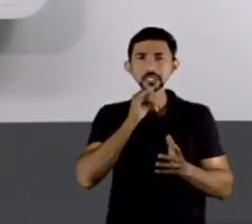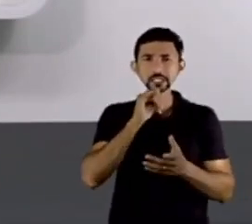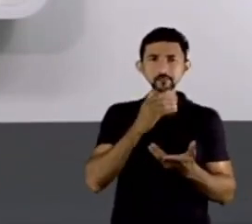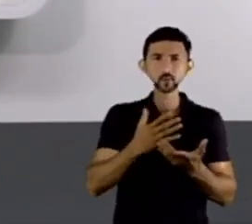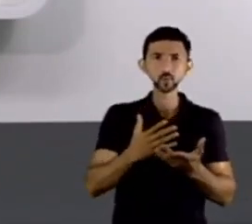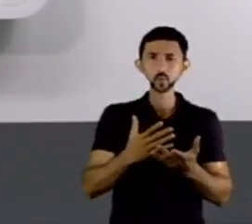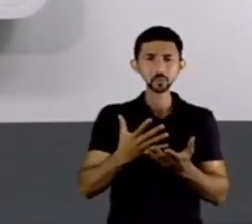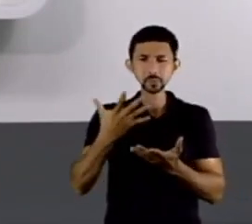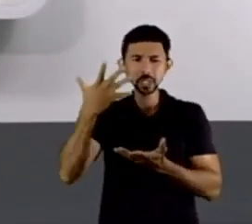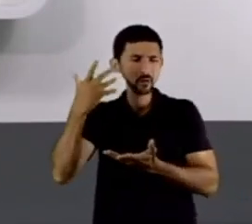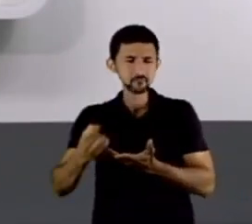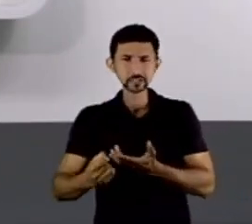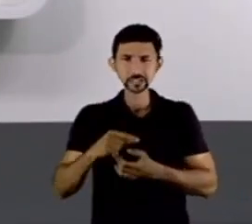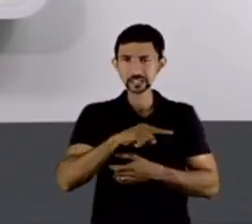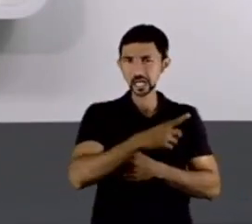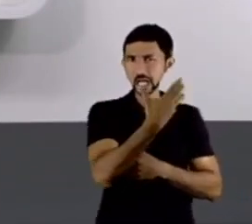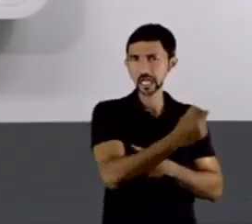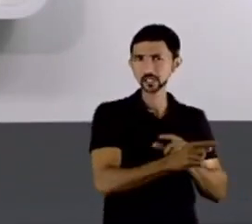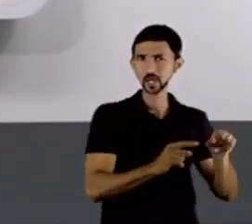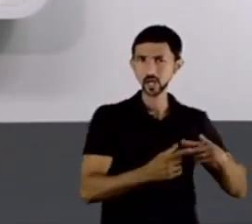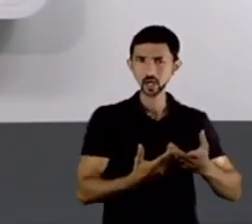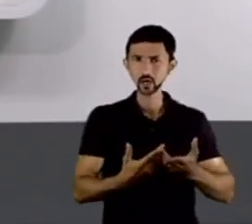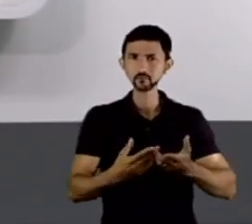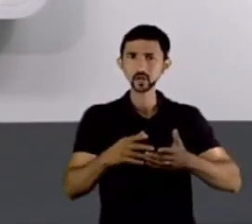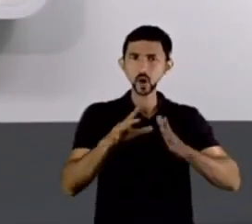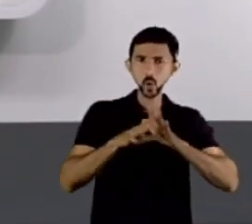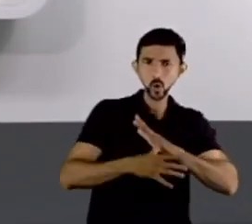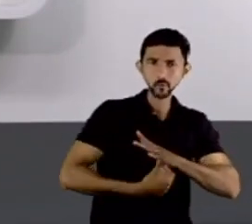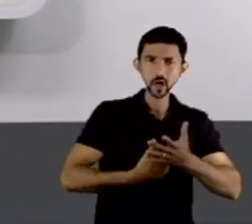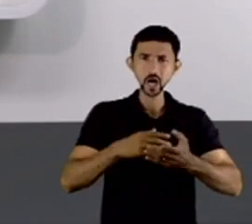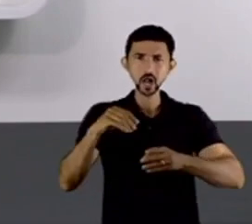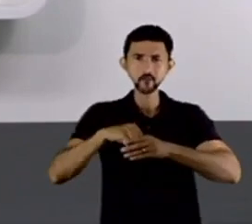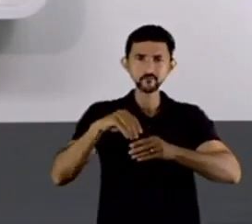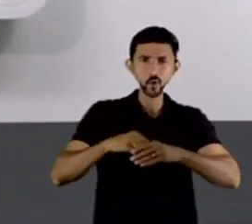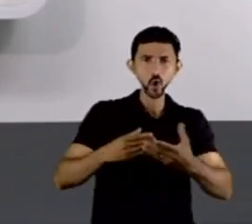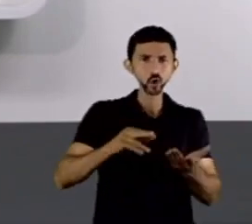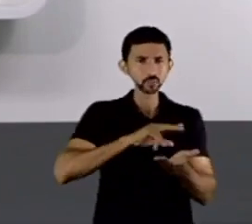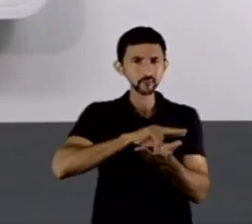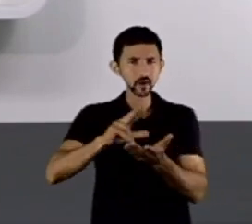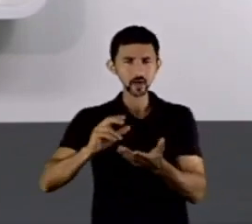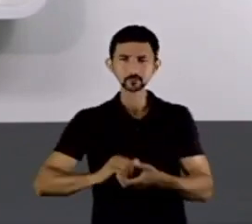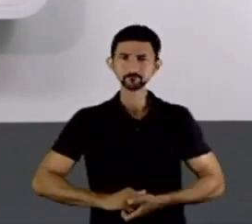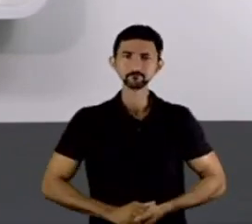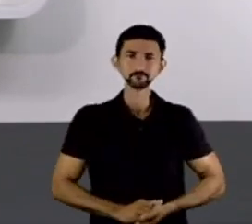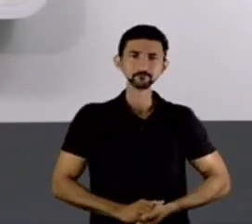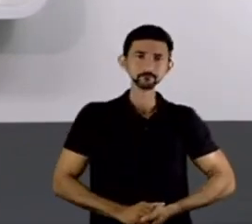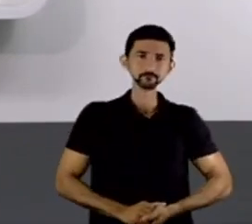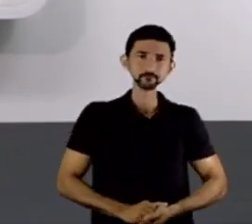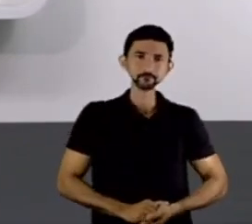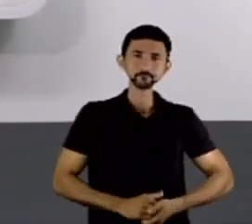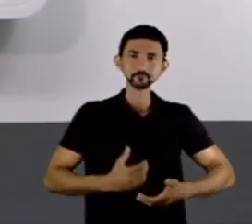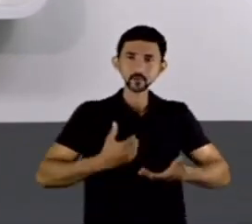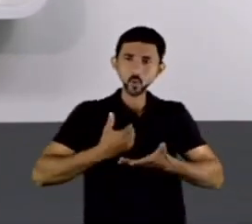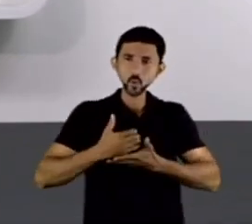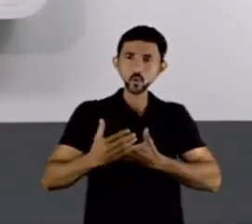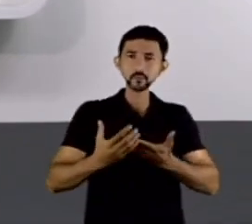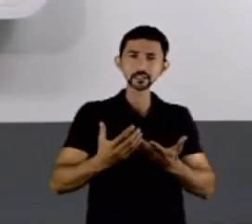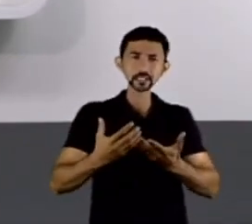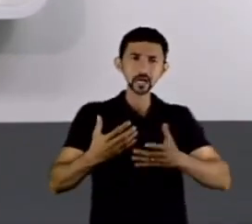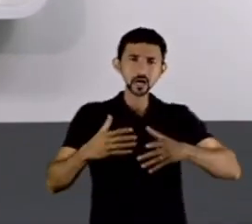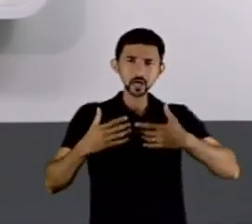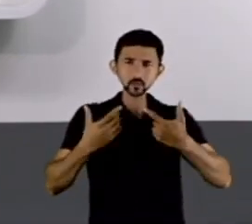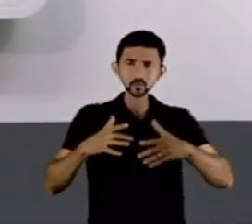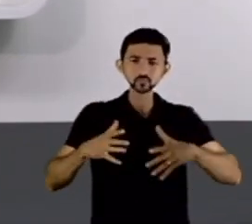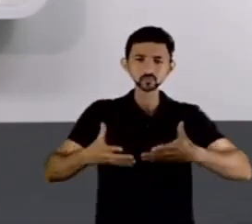Nós não vamos deixar ele assumir, porque foi fraudado, esse tipo de coisa, tá? E começaram a